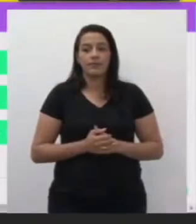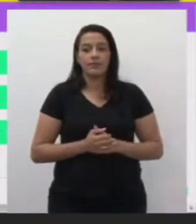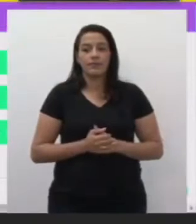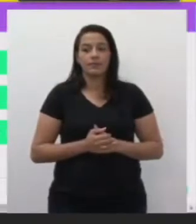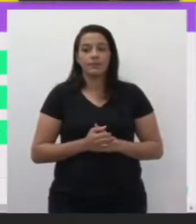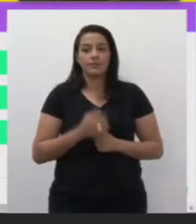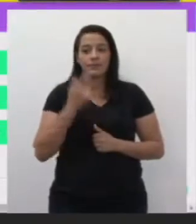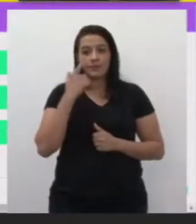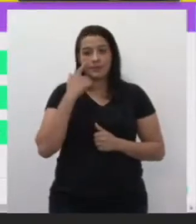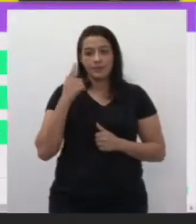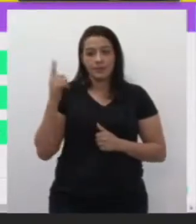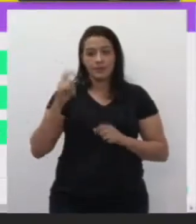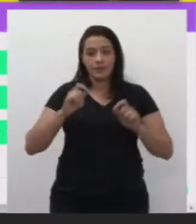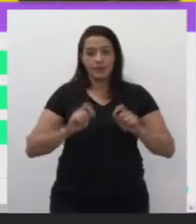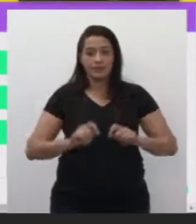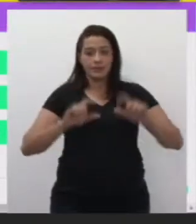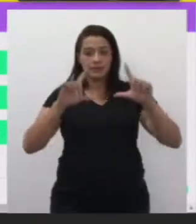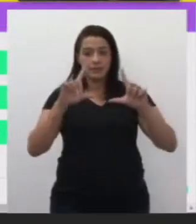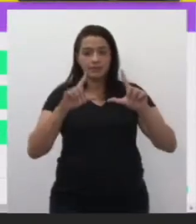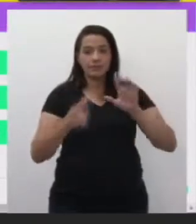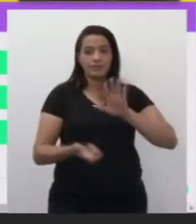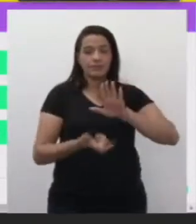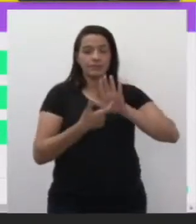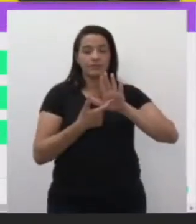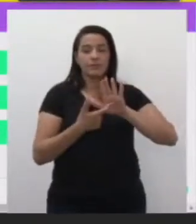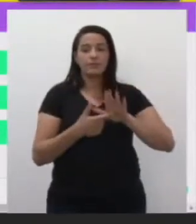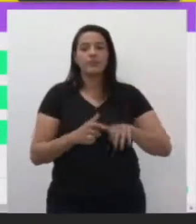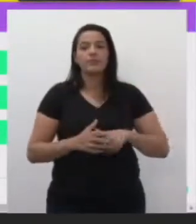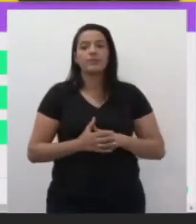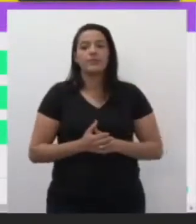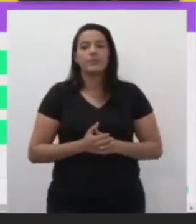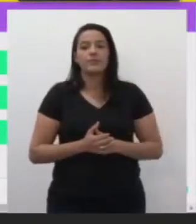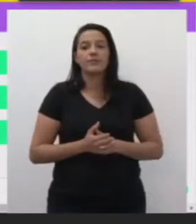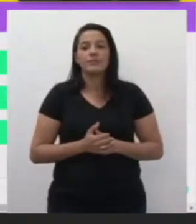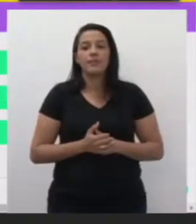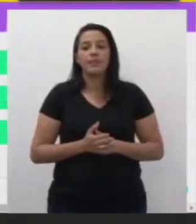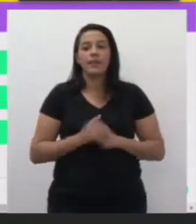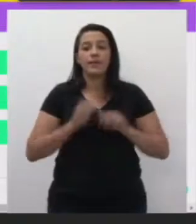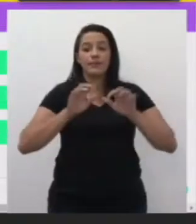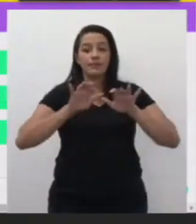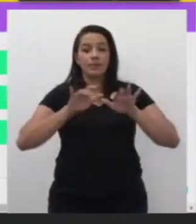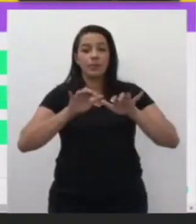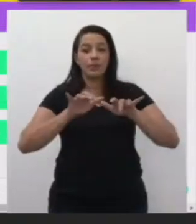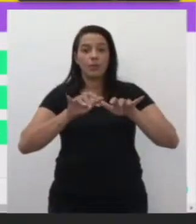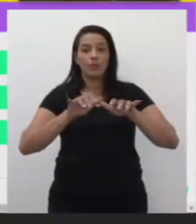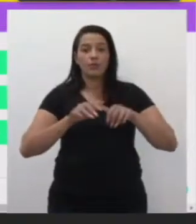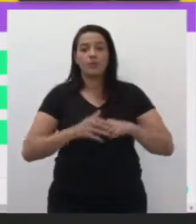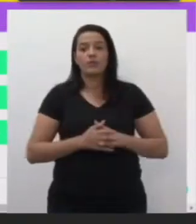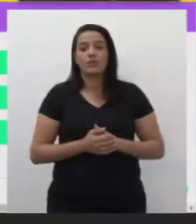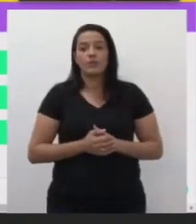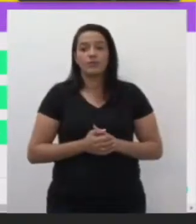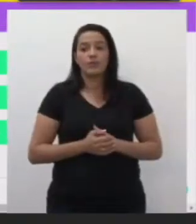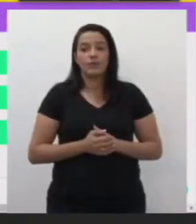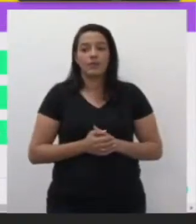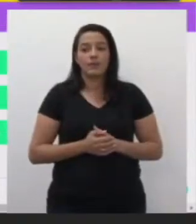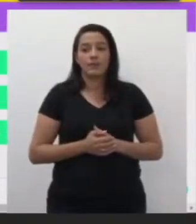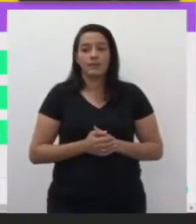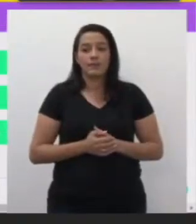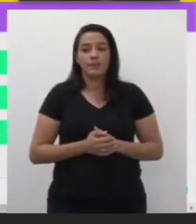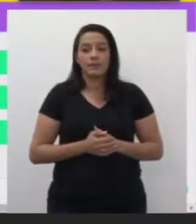A gente clica aqui no Central de Ajuda e aqui você já pode botar SEDUC-SP.